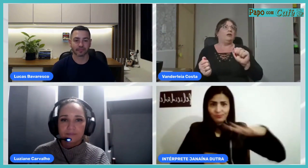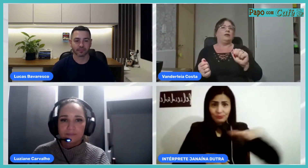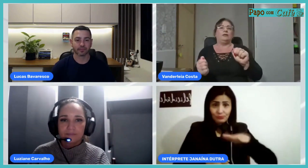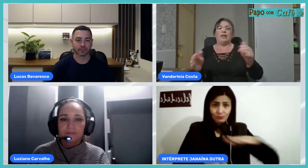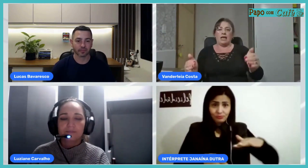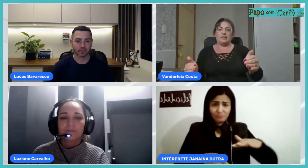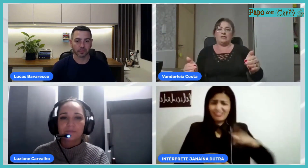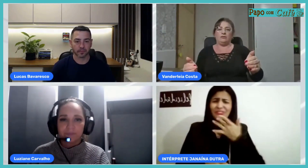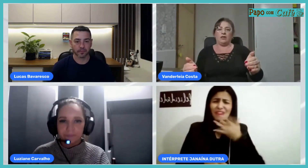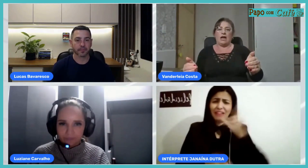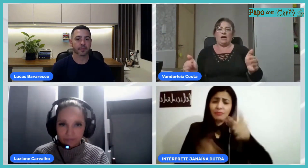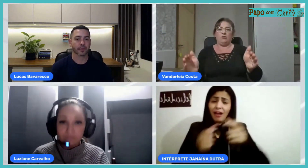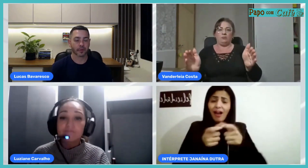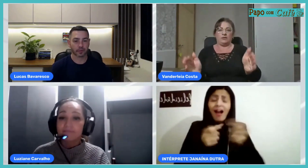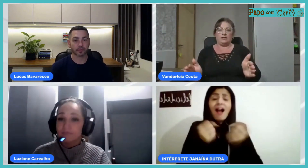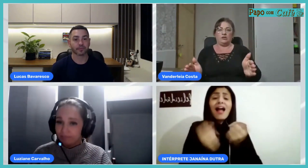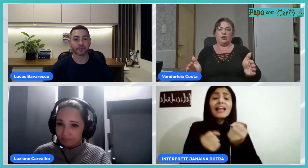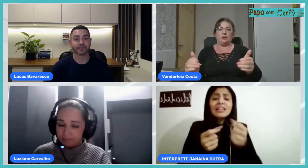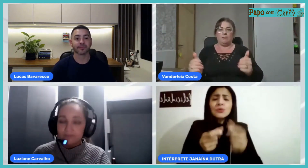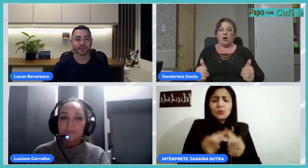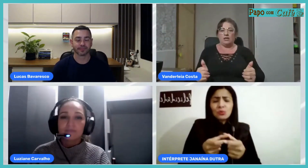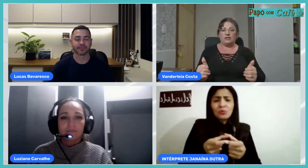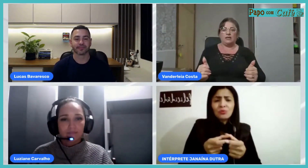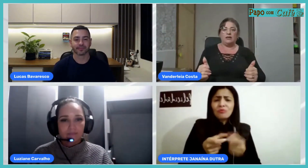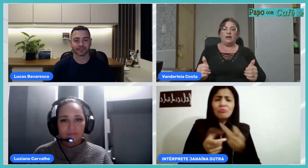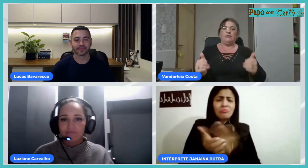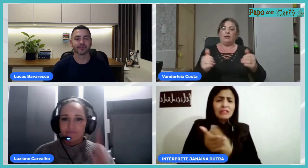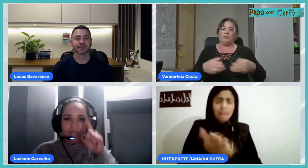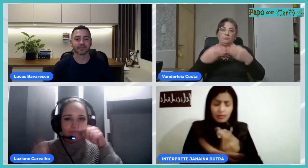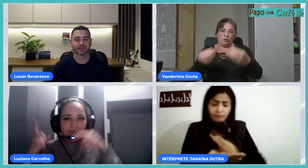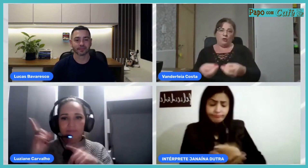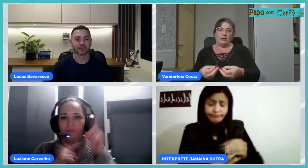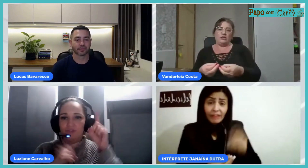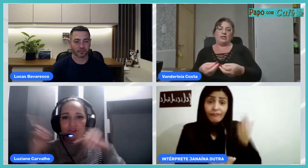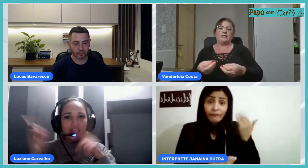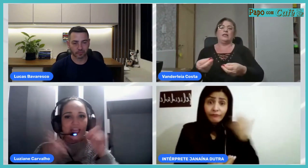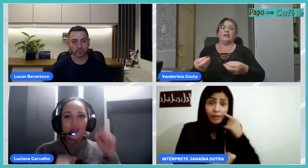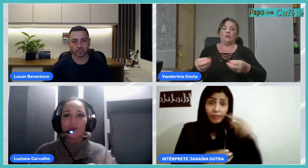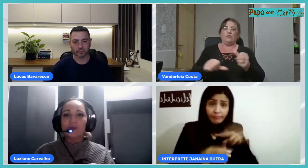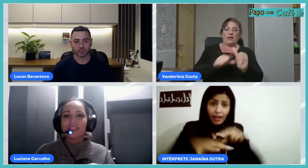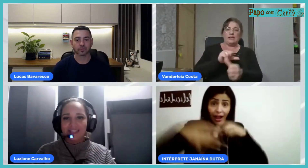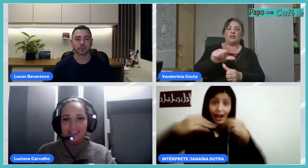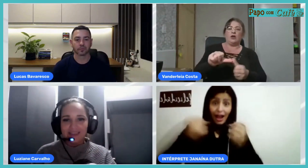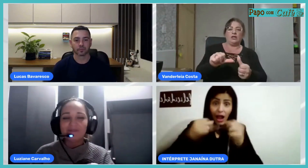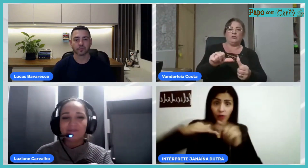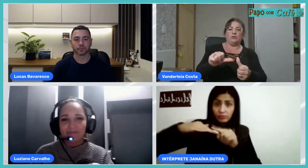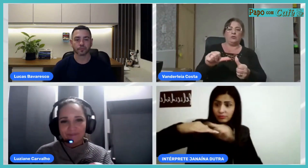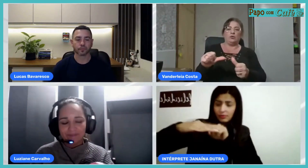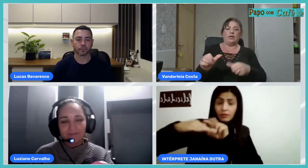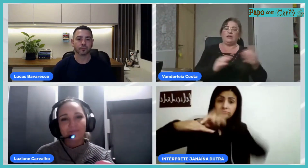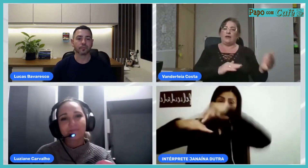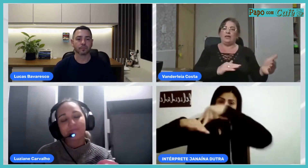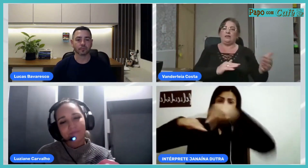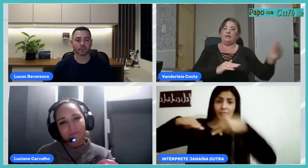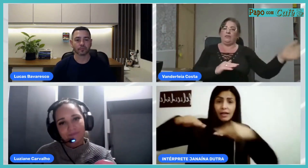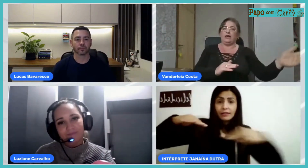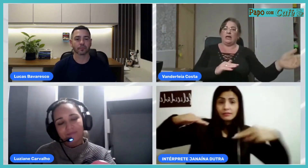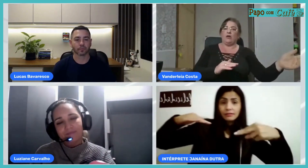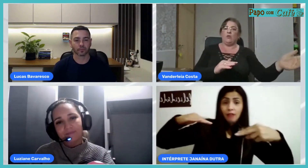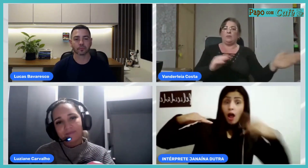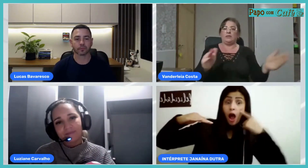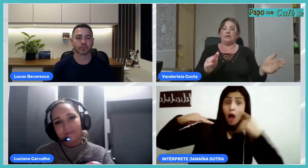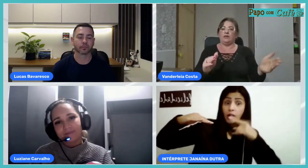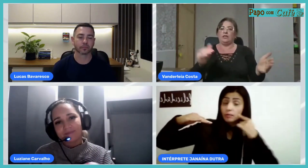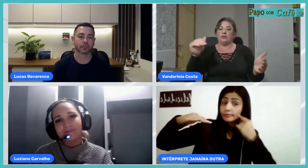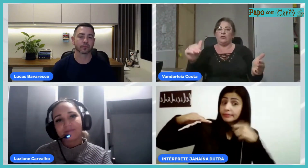desenho, desce do carro, estaciona, mostra, toma a direção, faz a troca com o surdo, ele fica